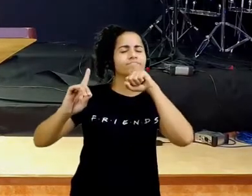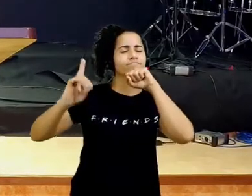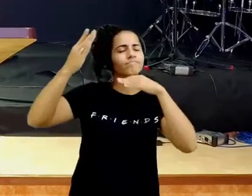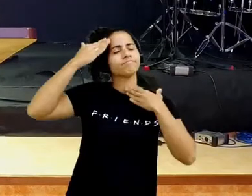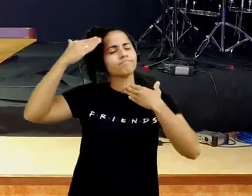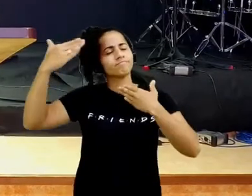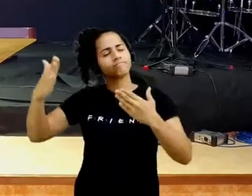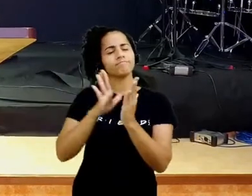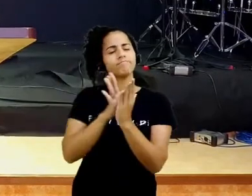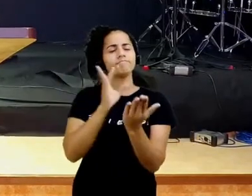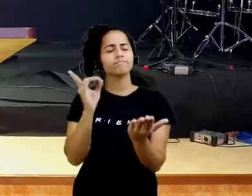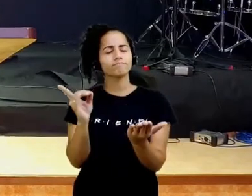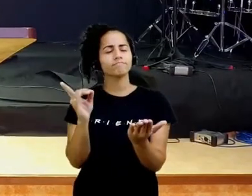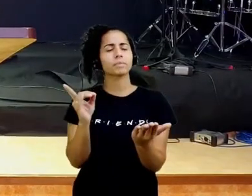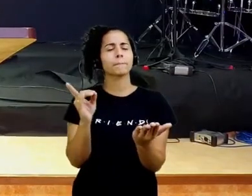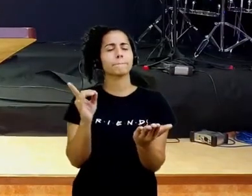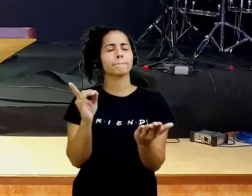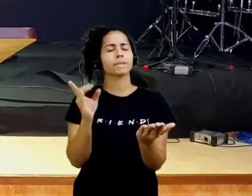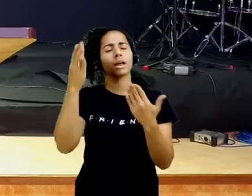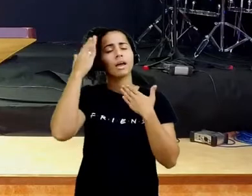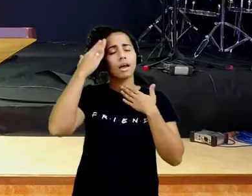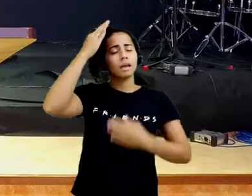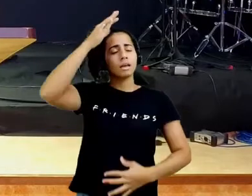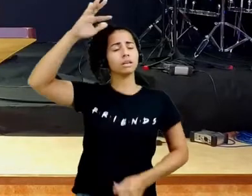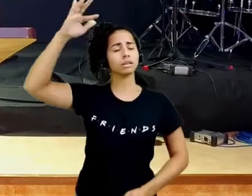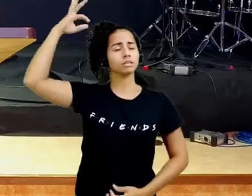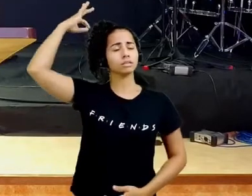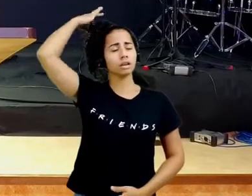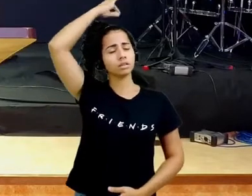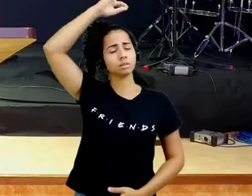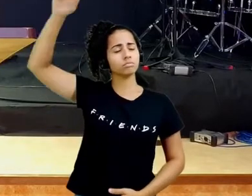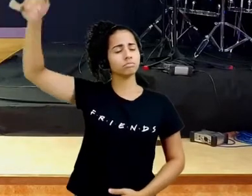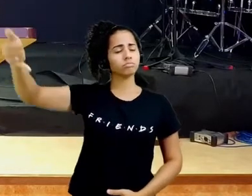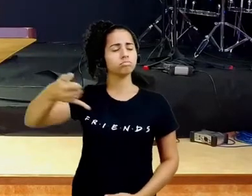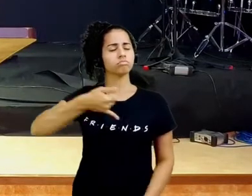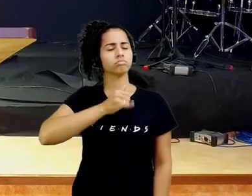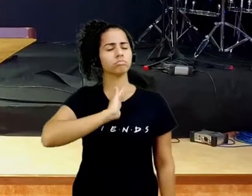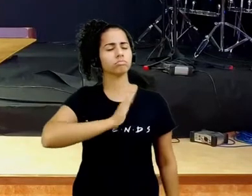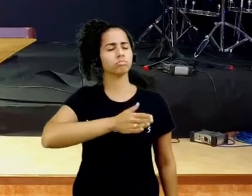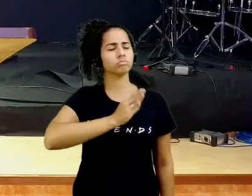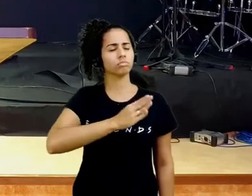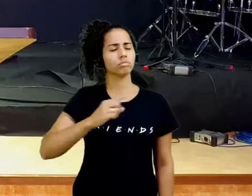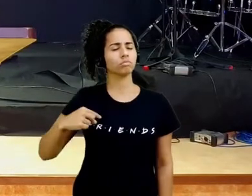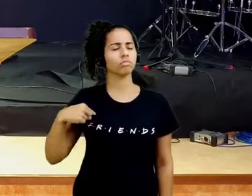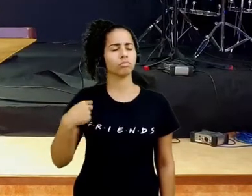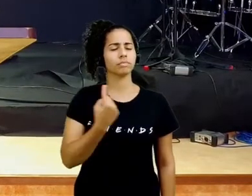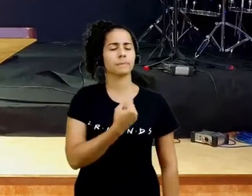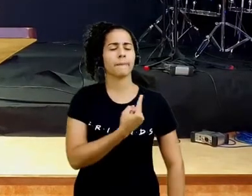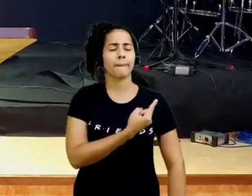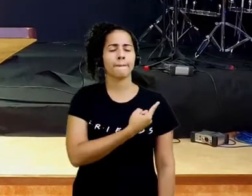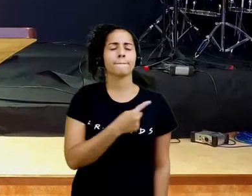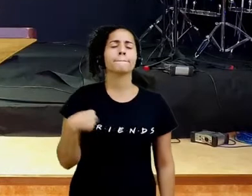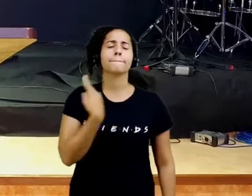palavra, muito obrigado, Pai, pelo Teu Santo Espírito que falou aos nossos corações nessa manhã, neste momento, e